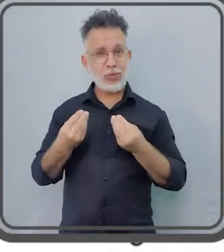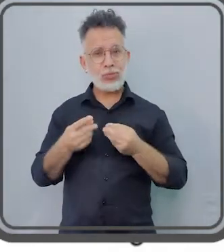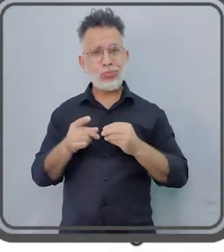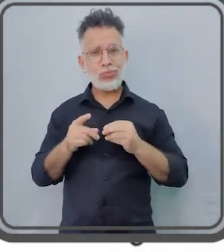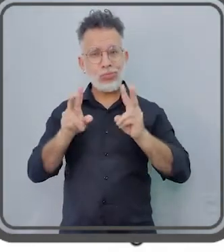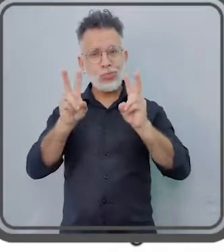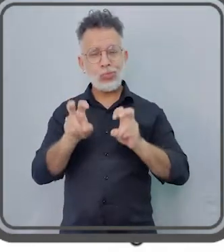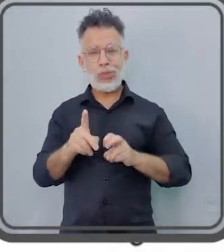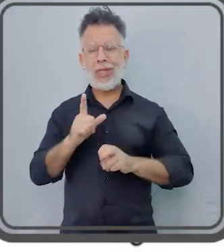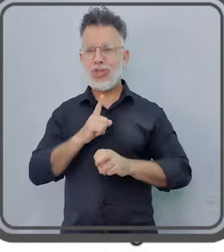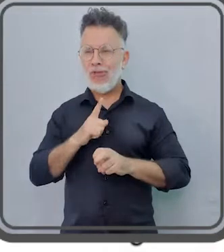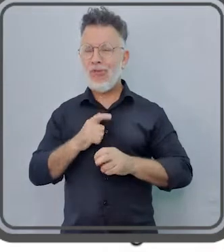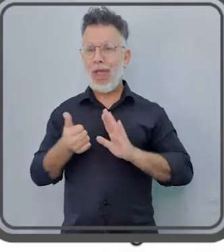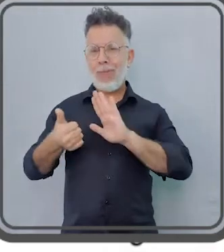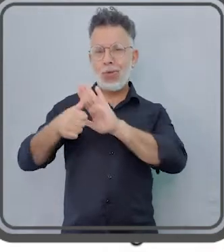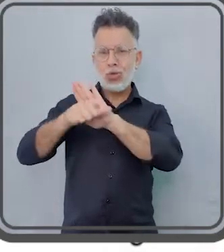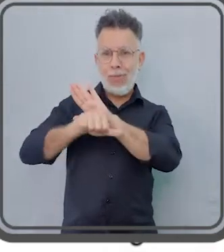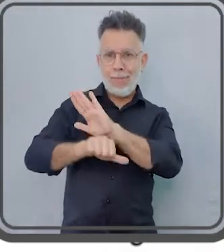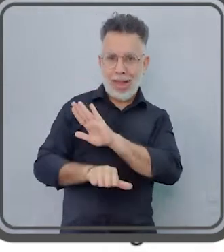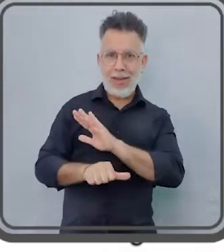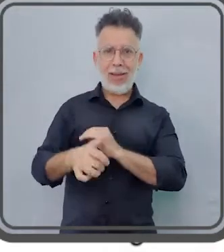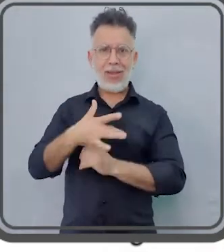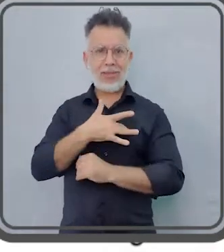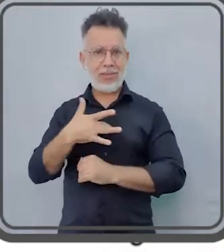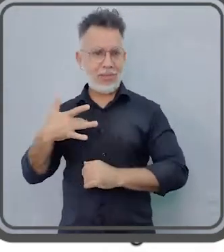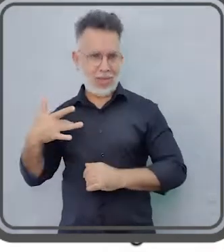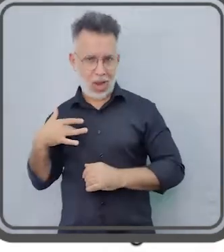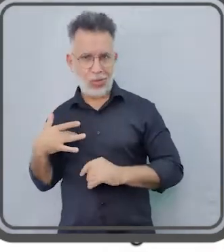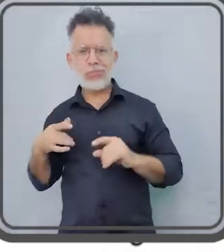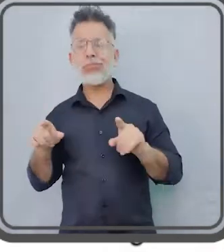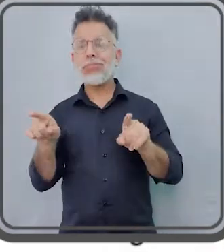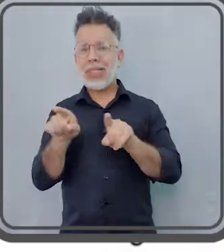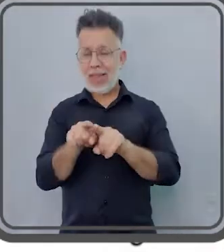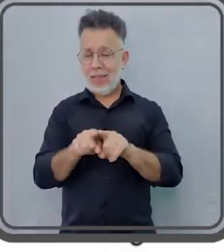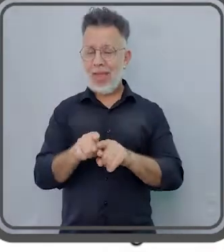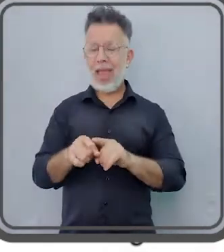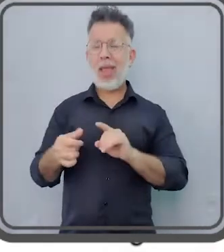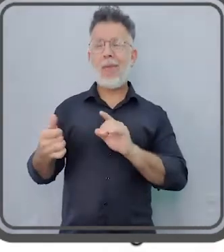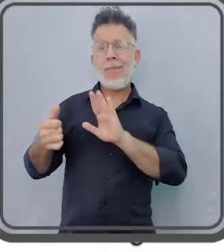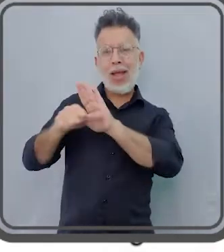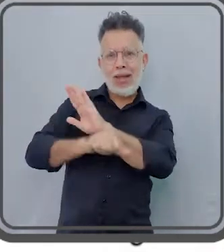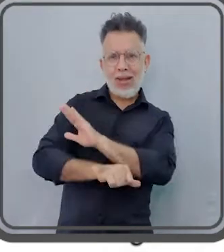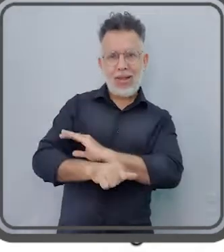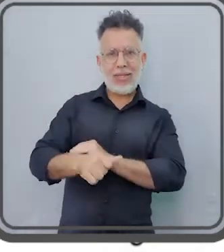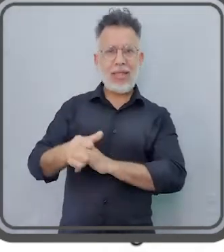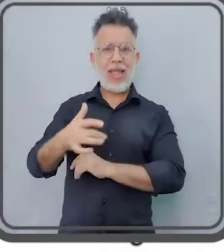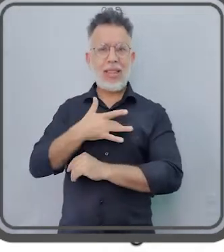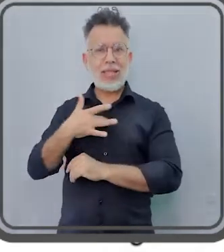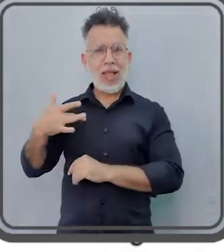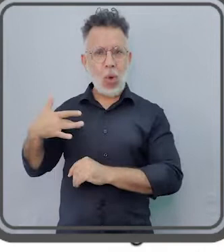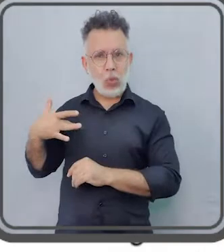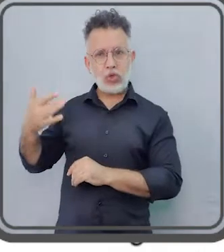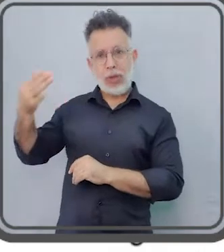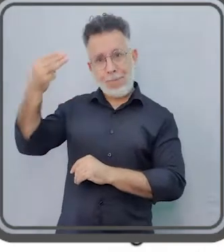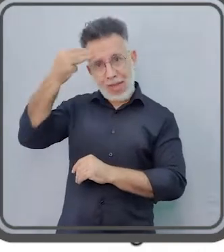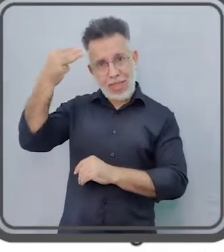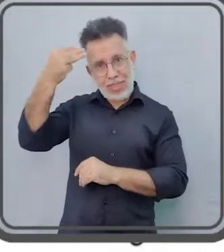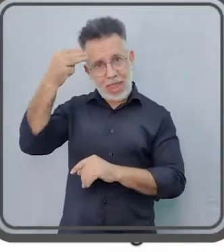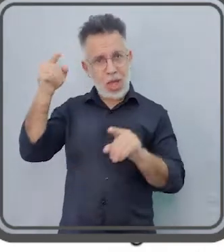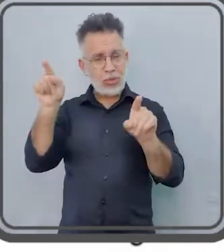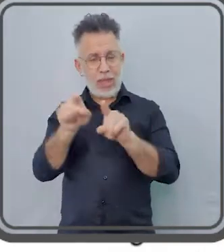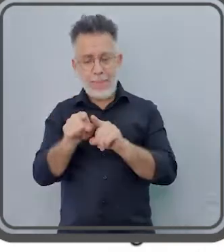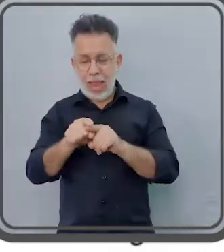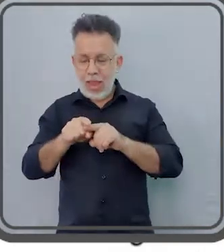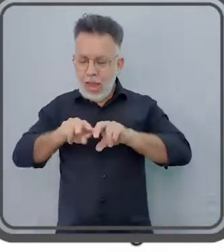crise sanitária, econômica, política, mas tivemos uma crise mental, de saúde mental, a gente só está colhendo os frutos agora, explorando um pouco mais sobre ela